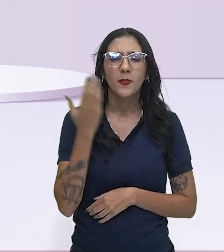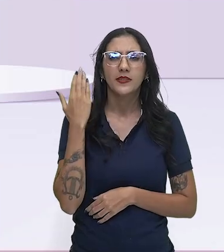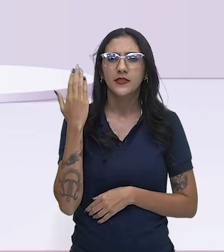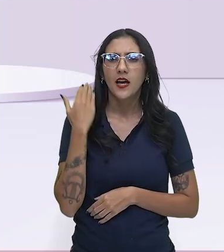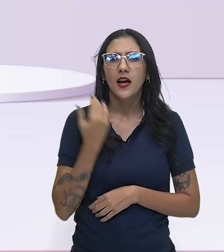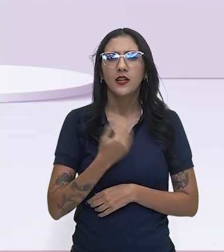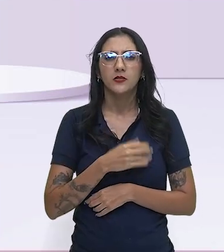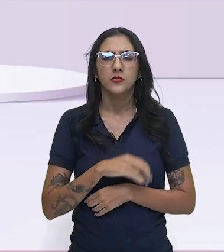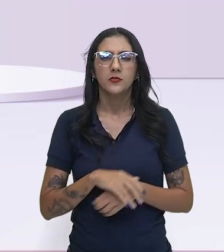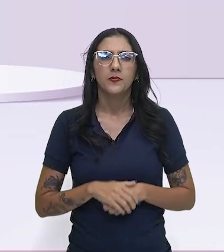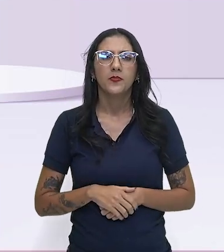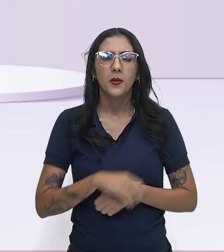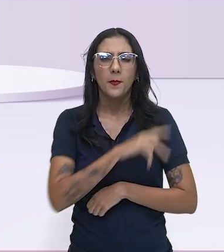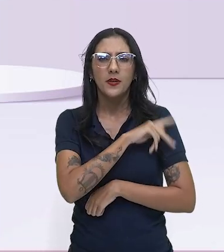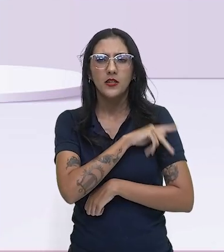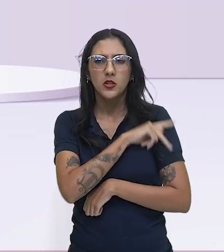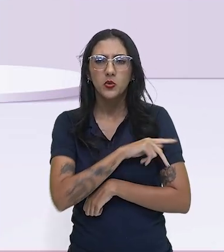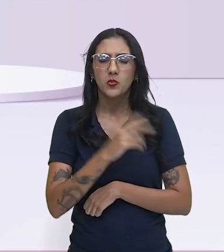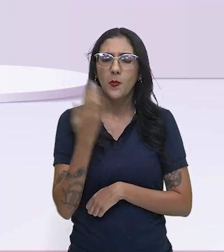né?